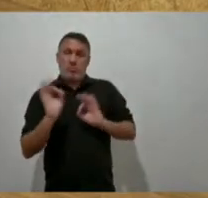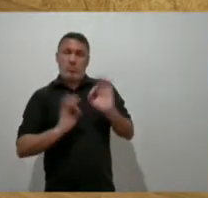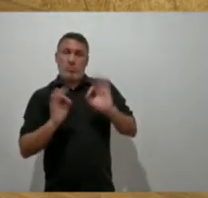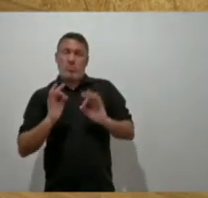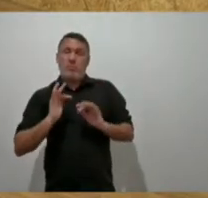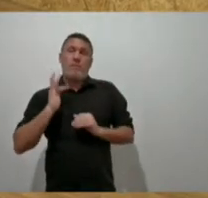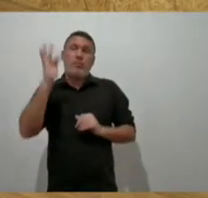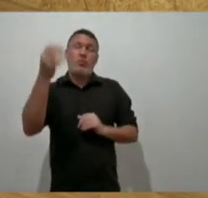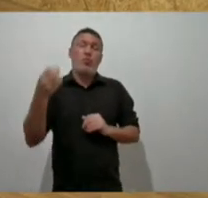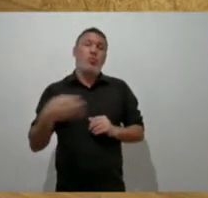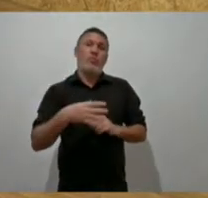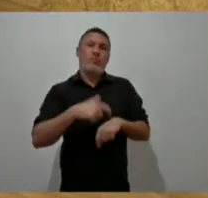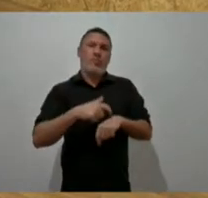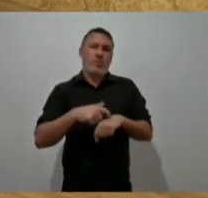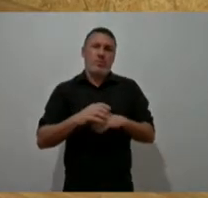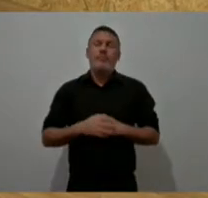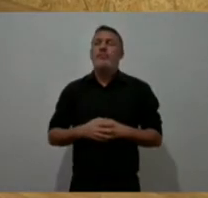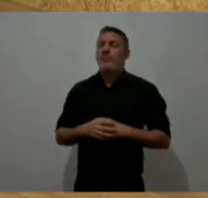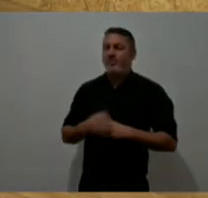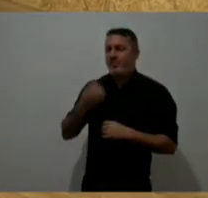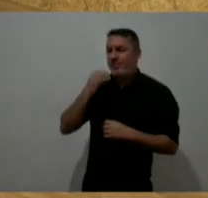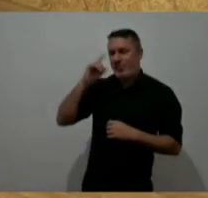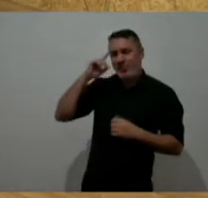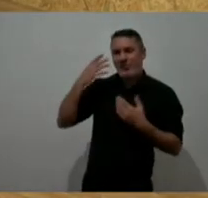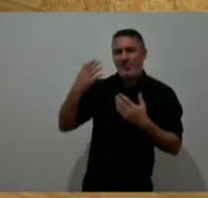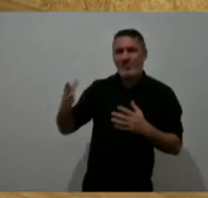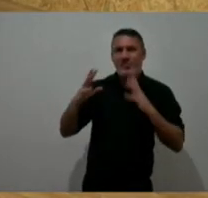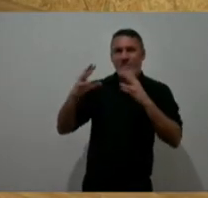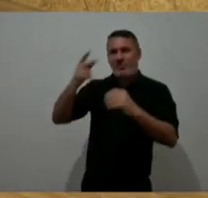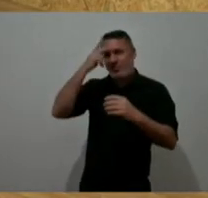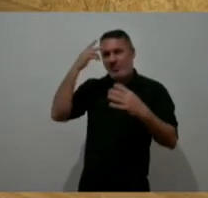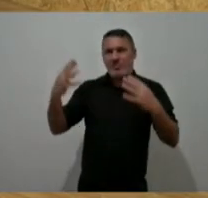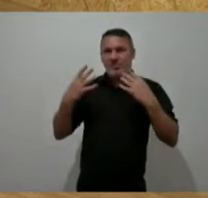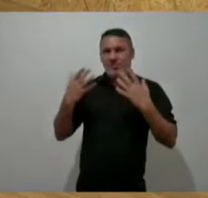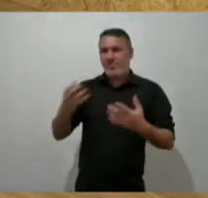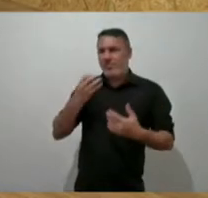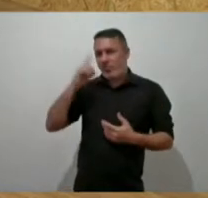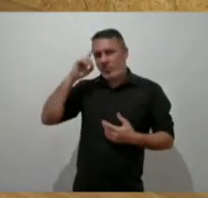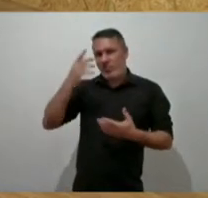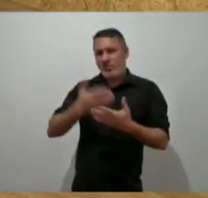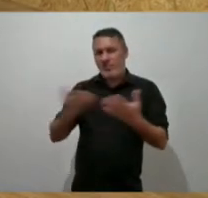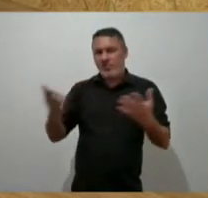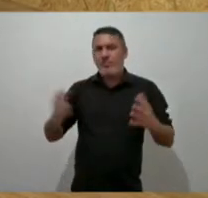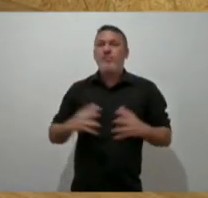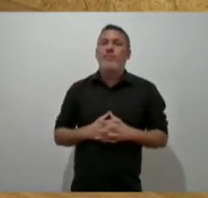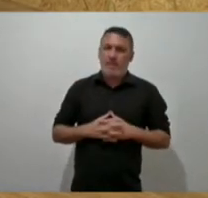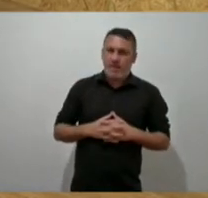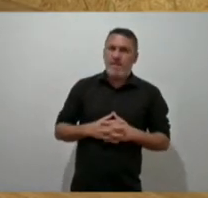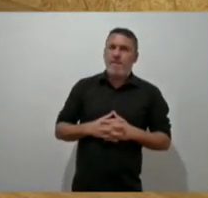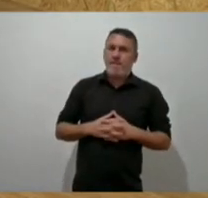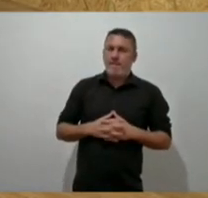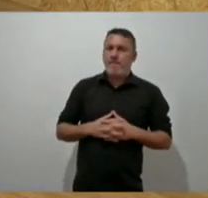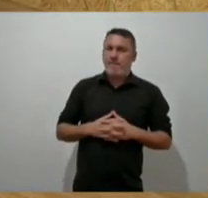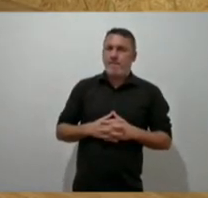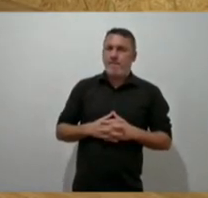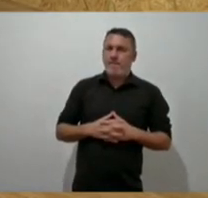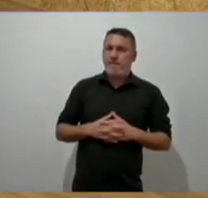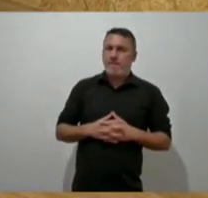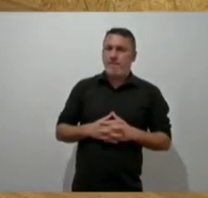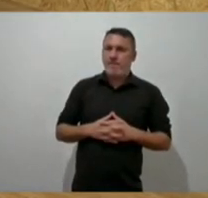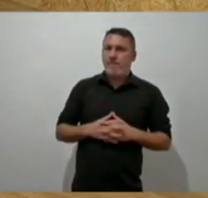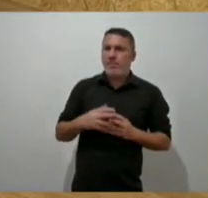Bom dia, Felipe. Bom dia, Florian. Espero que o eco não esteja muito